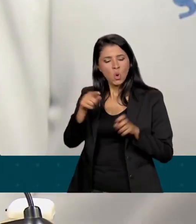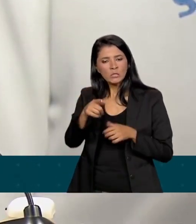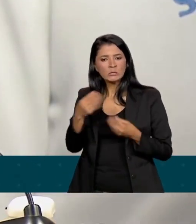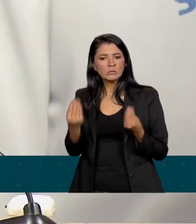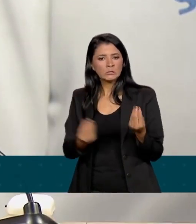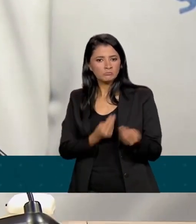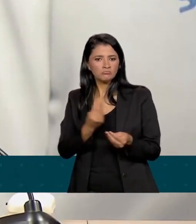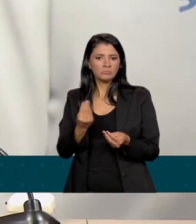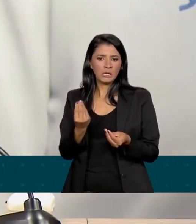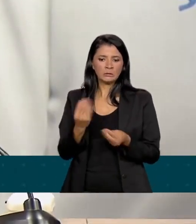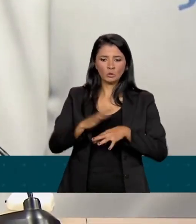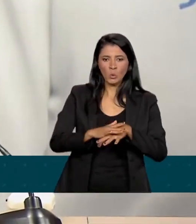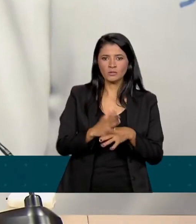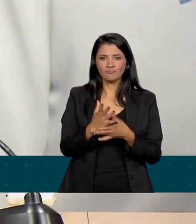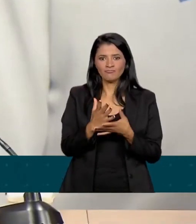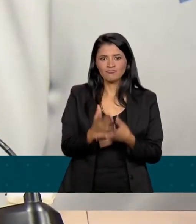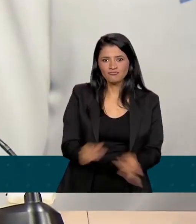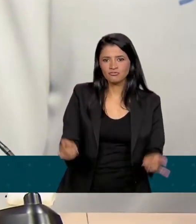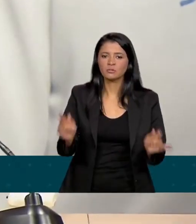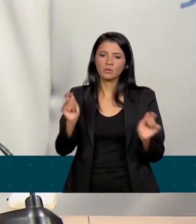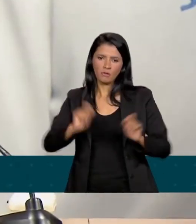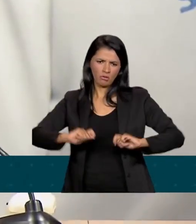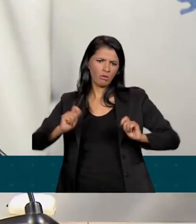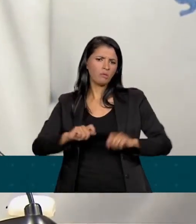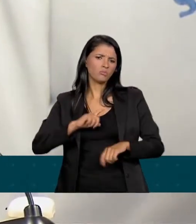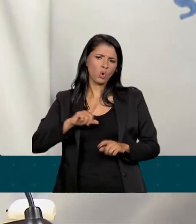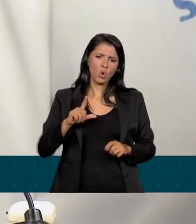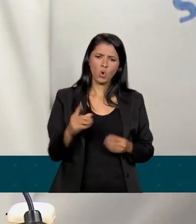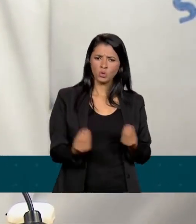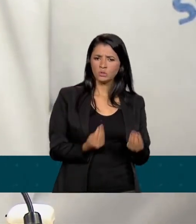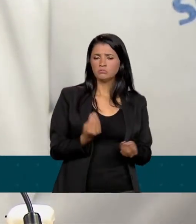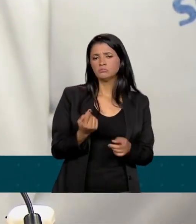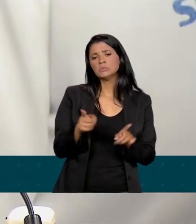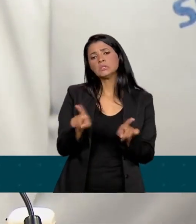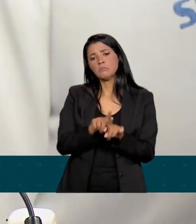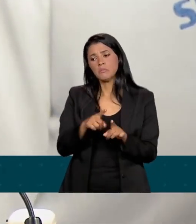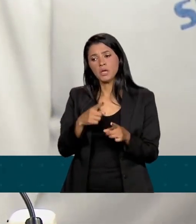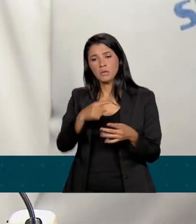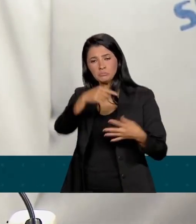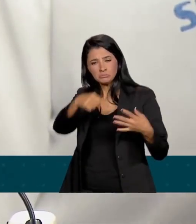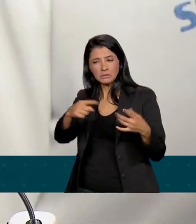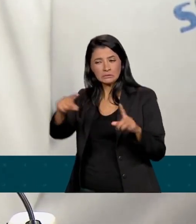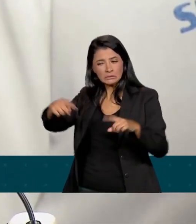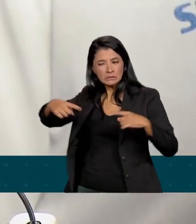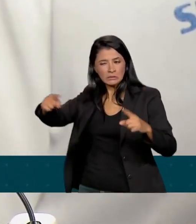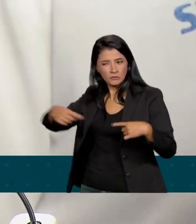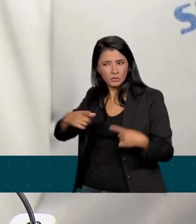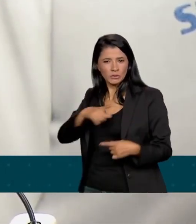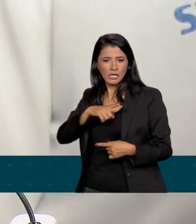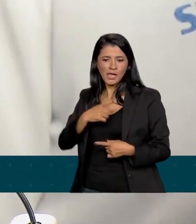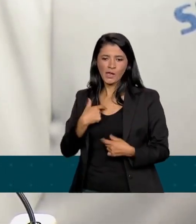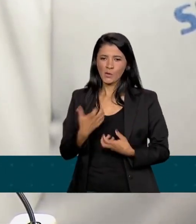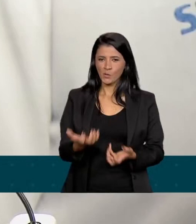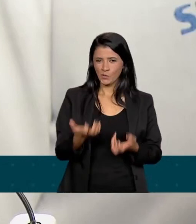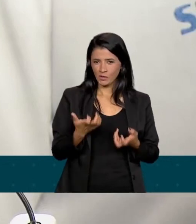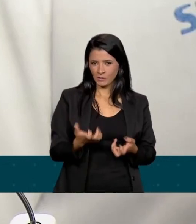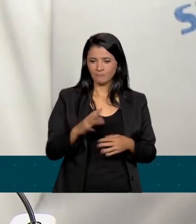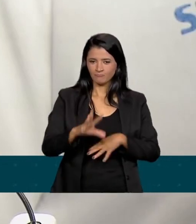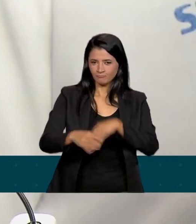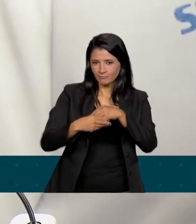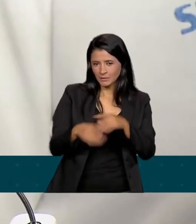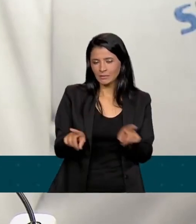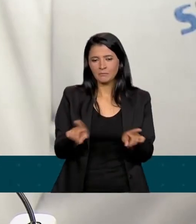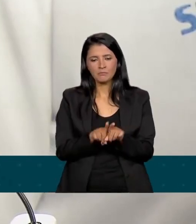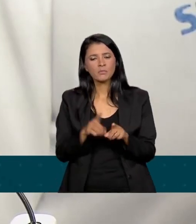da eliminação, então é factível. E também alguns desafios postos, eu queria